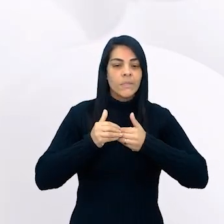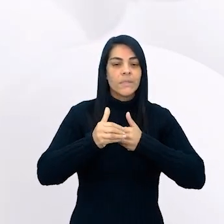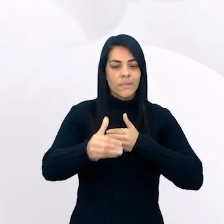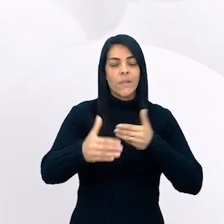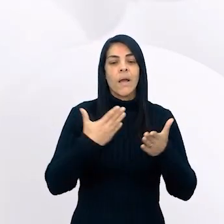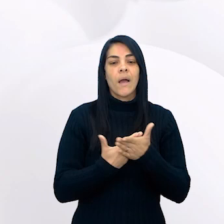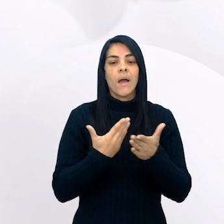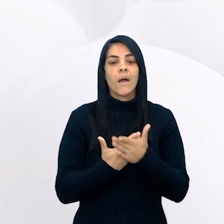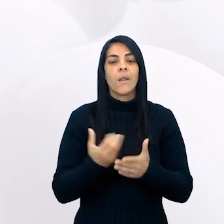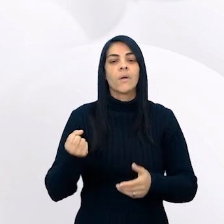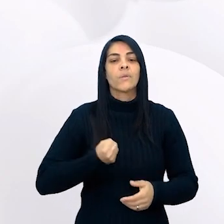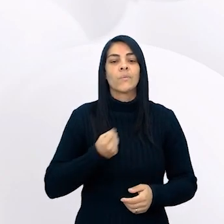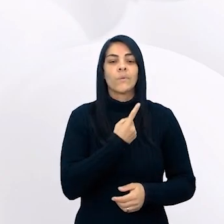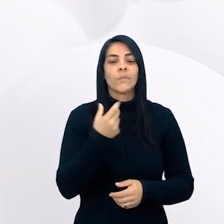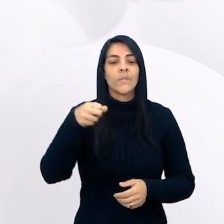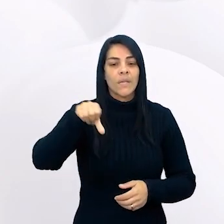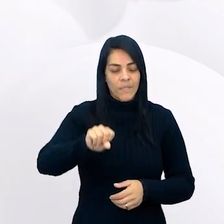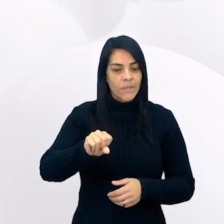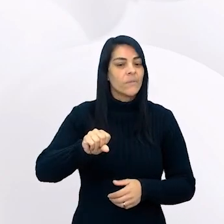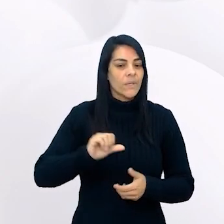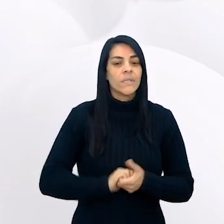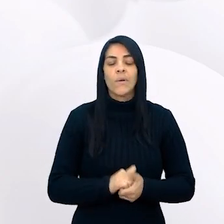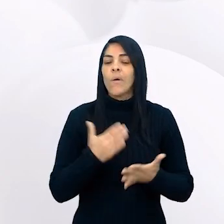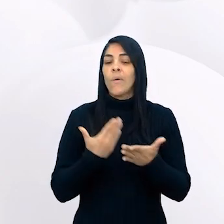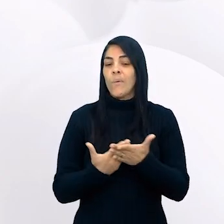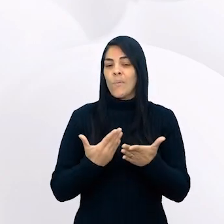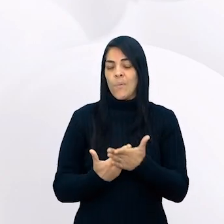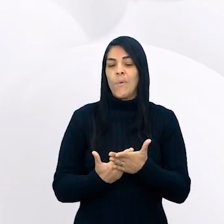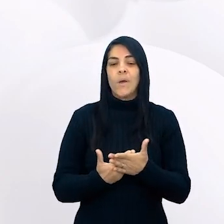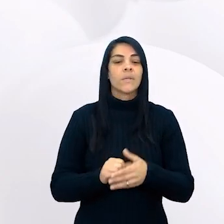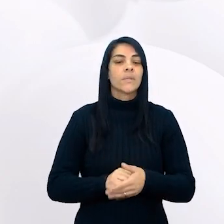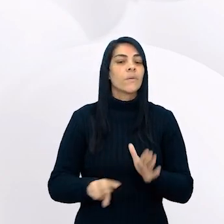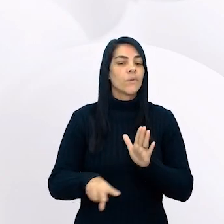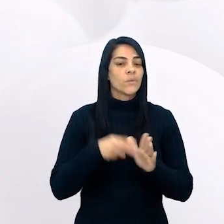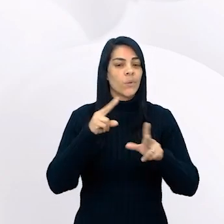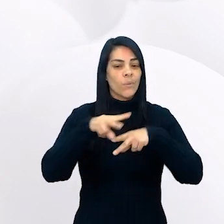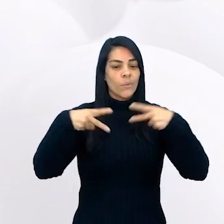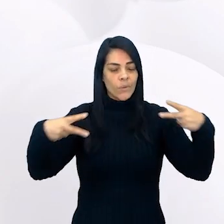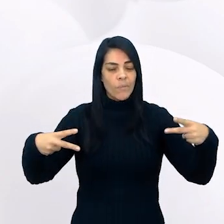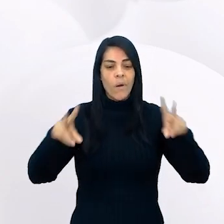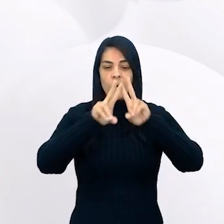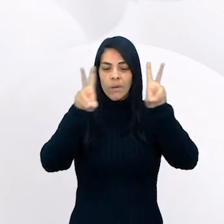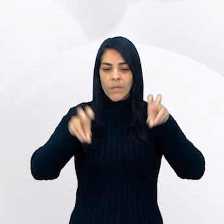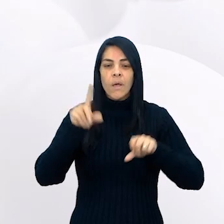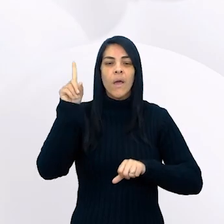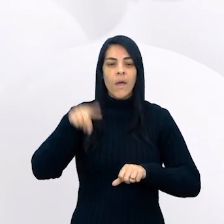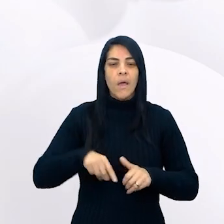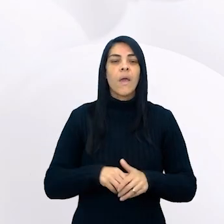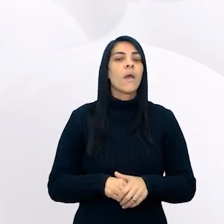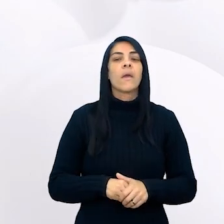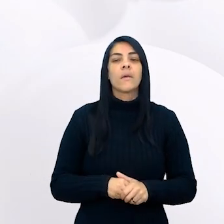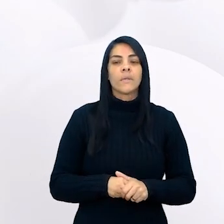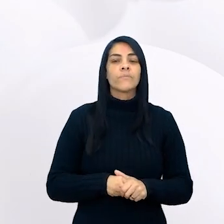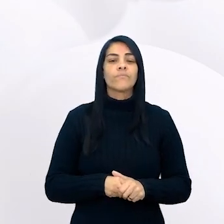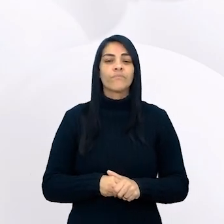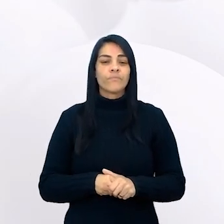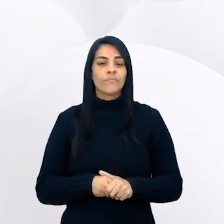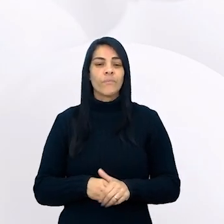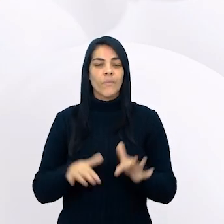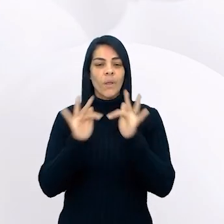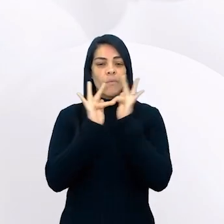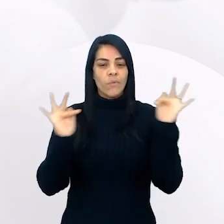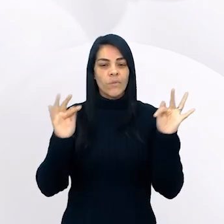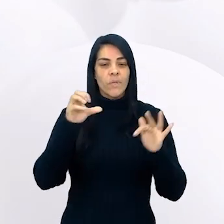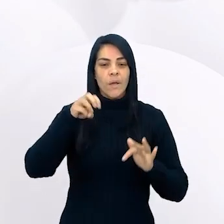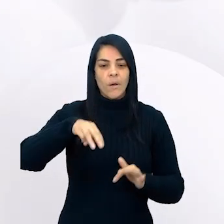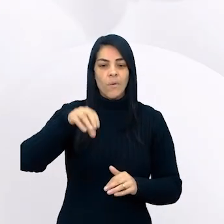aula de número 19, uma aula que está no 2º bimestre. O tema da aula, função modular. Muito